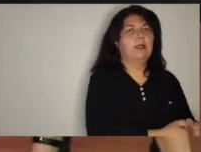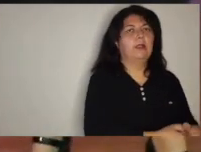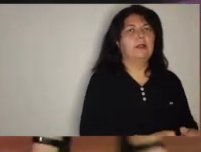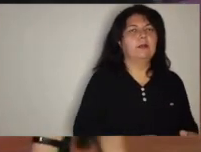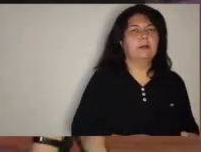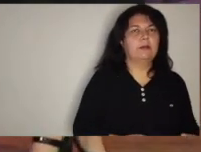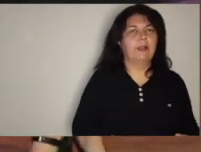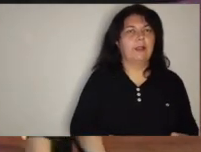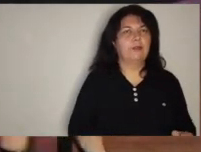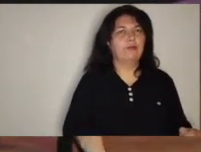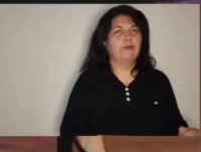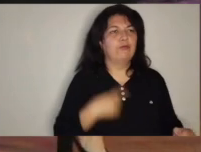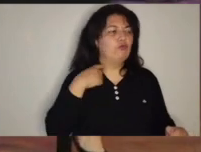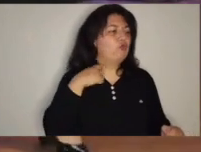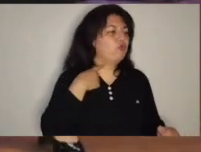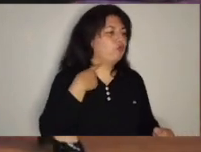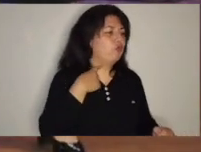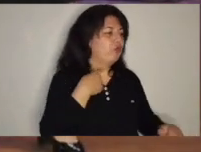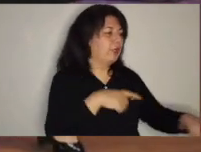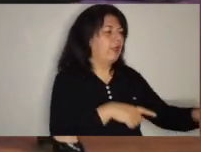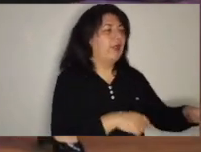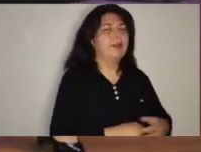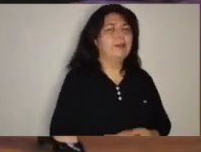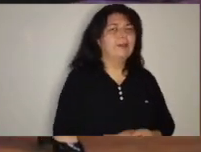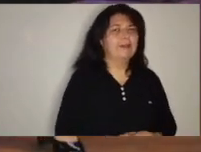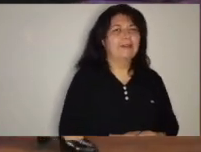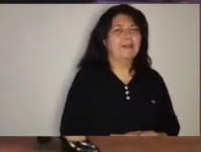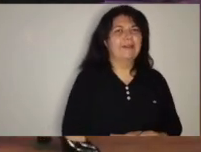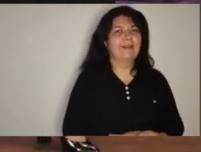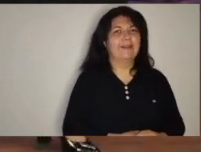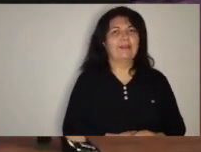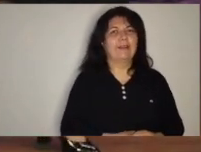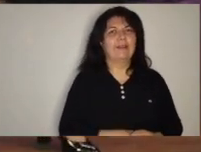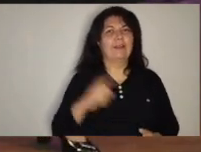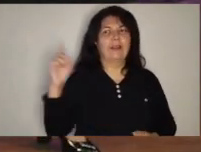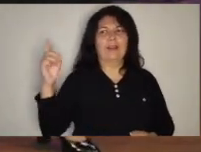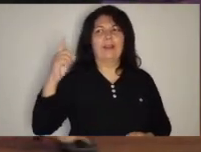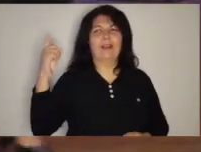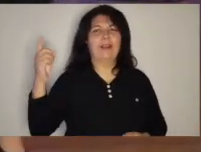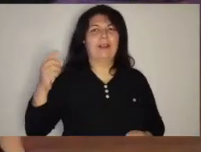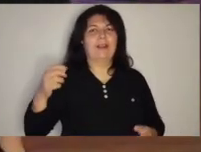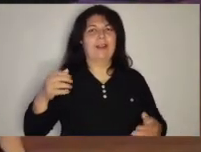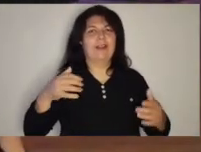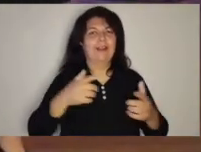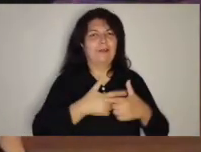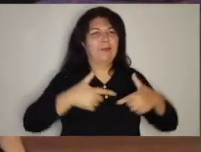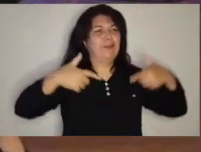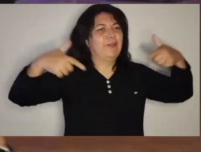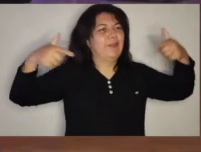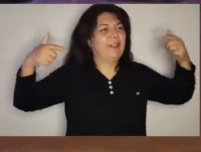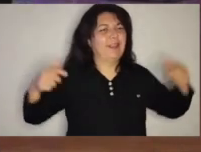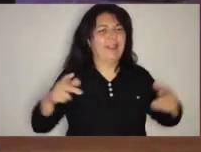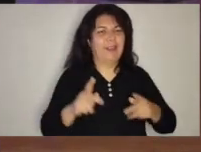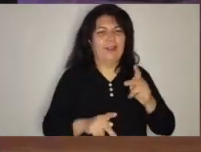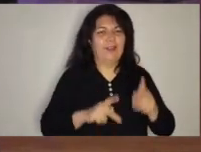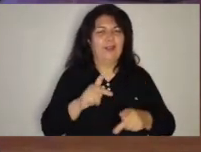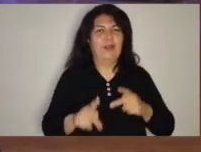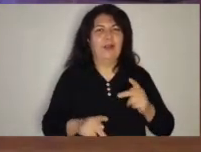lá no quartinho. Aí vem lá, né? Tira um pouquinho da poeira. Tem umas teias de aranha aqui. Vamos